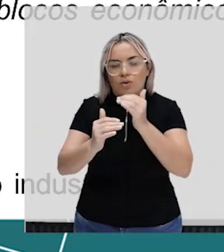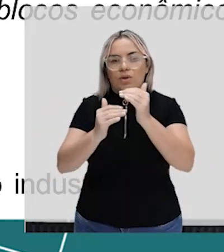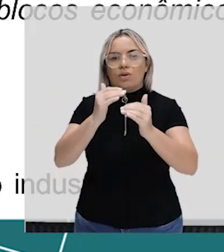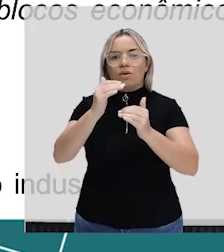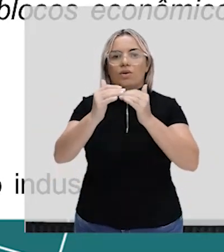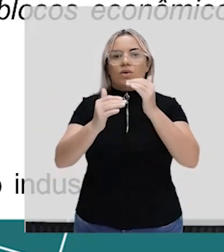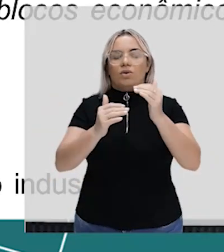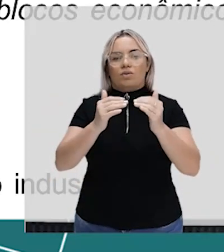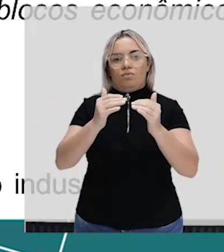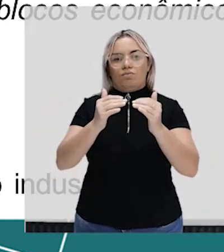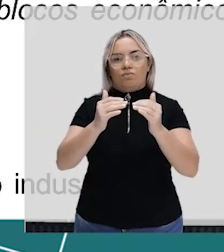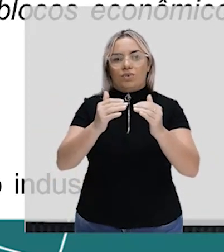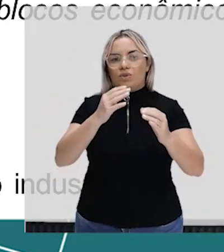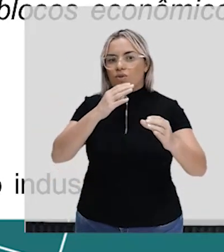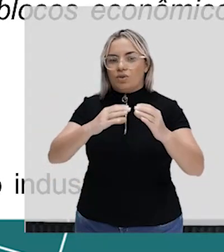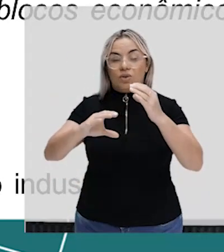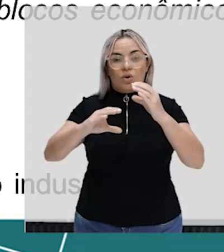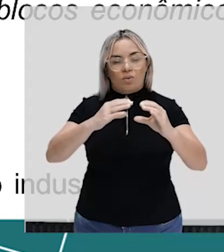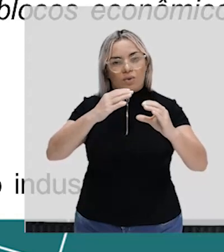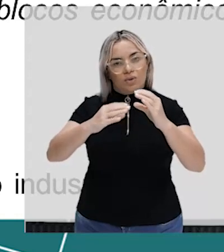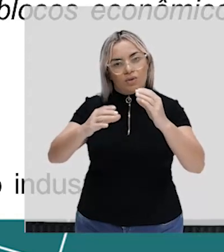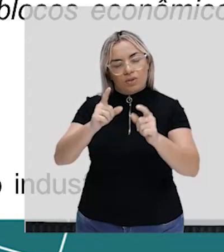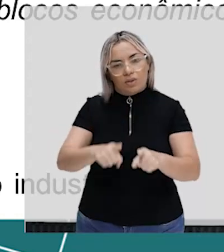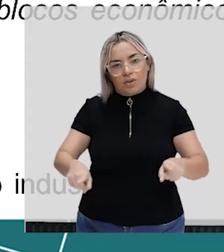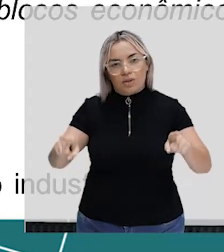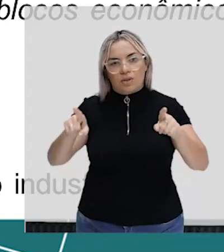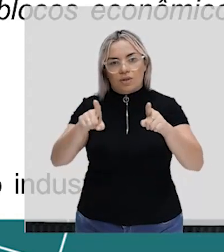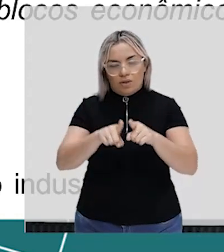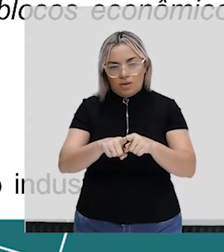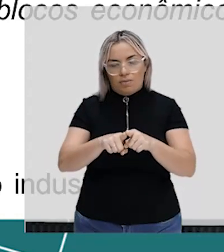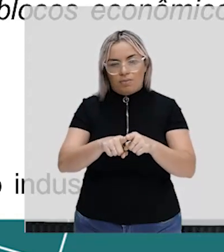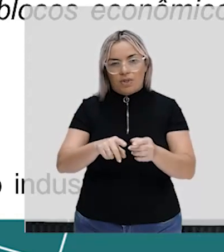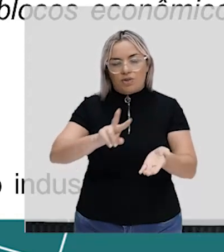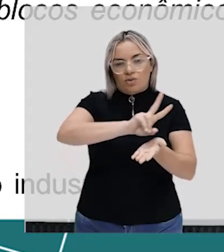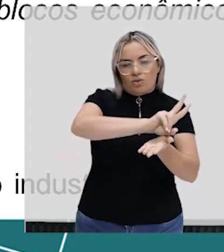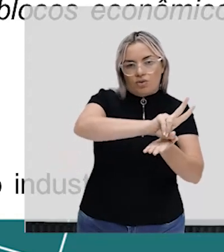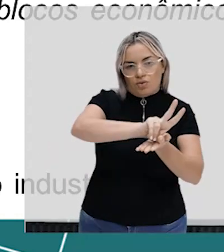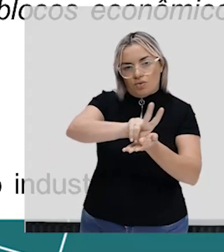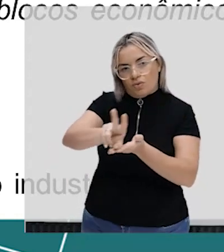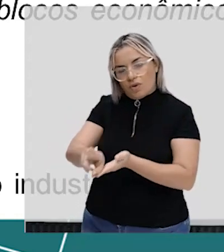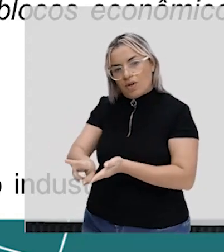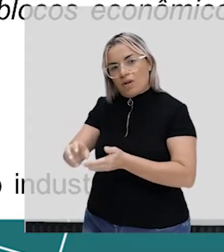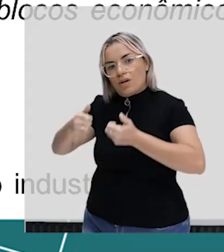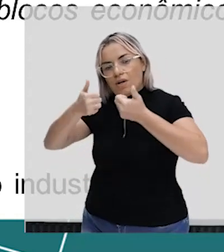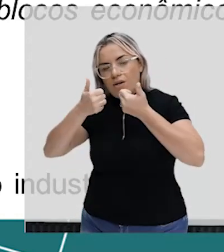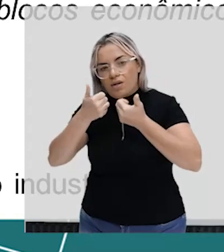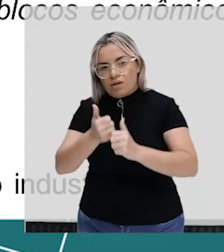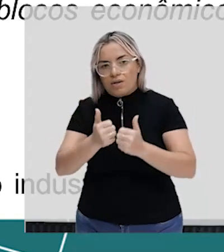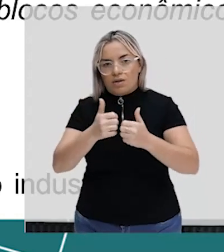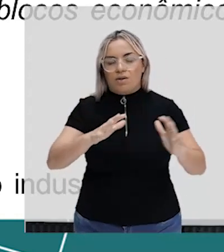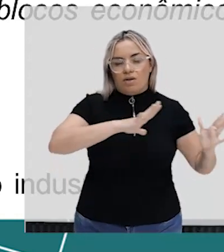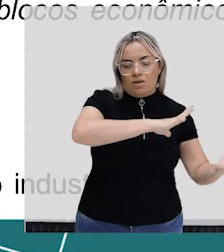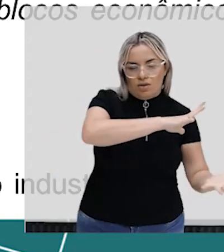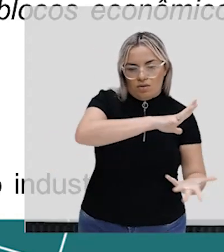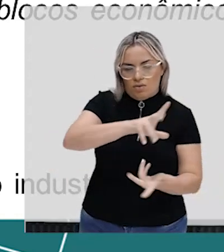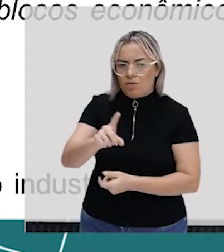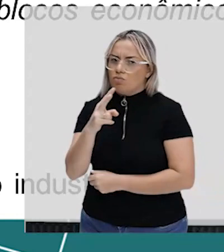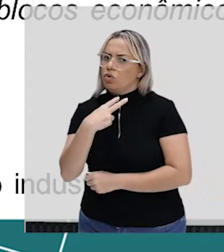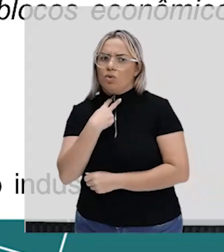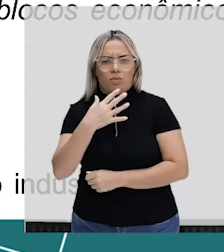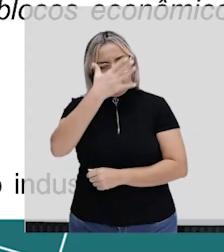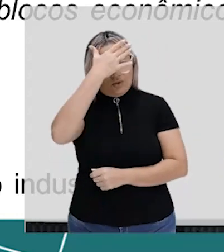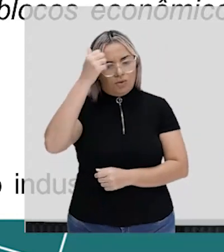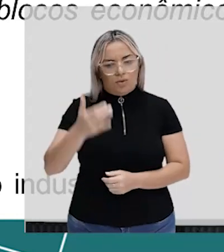meios de comunicação e dos meios de transporte. Beleza? Não esquece isso, tá certo? Questão show de bola,